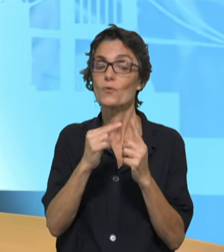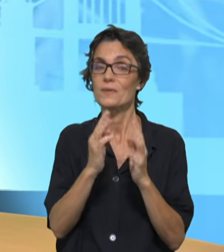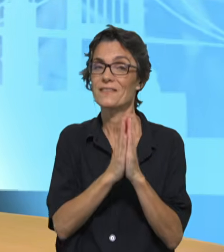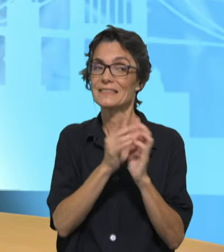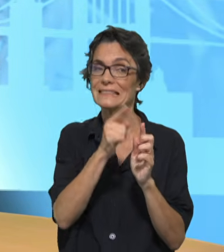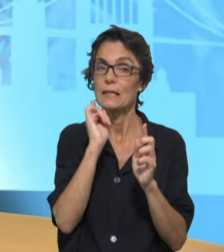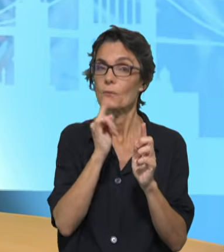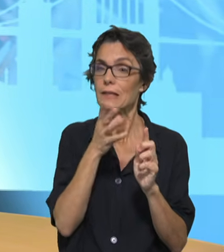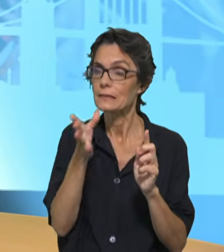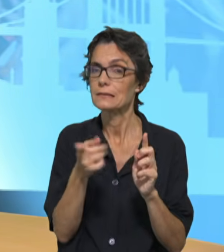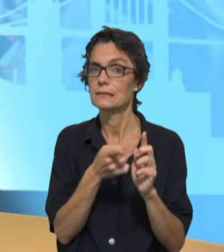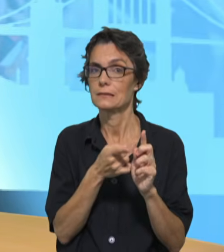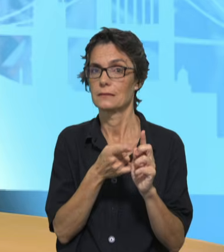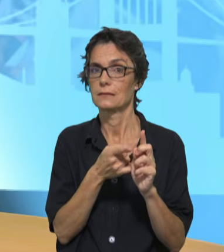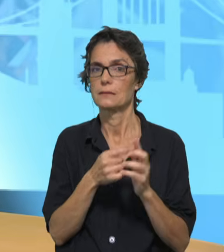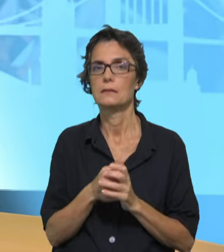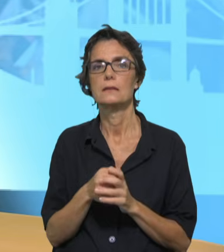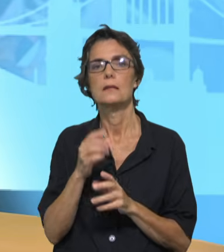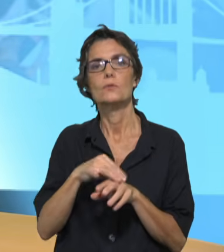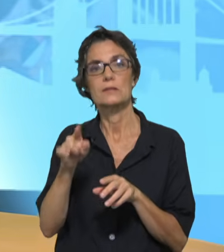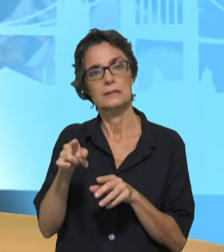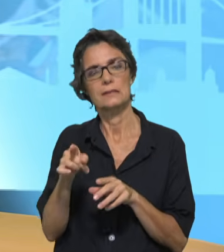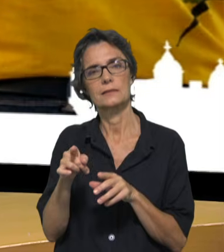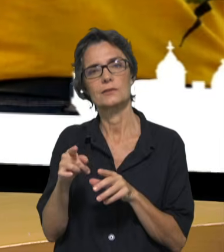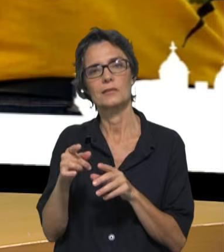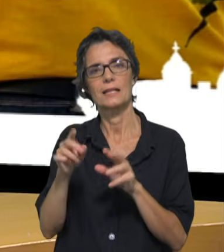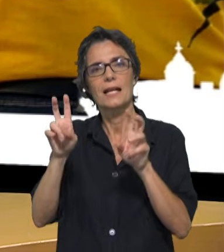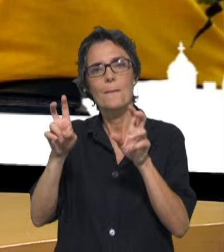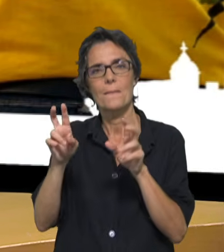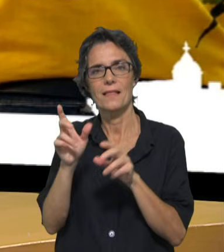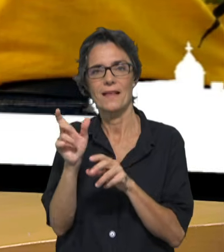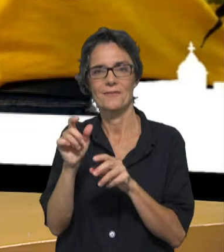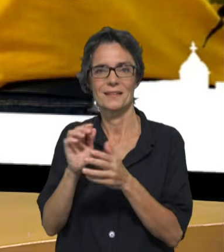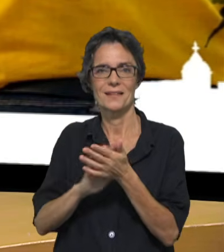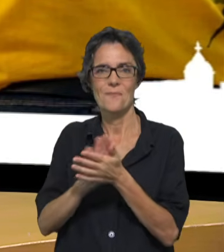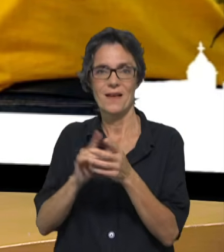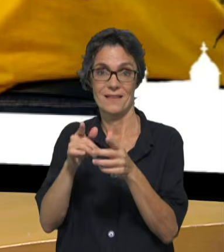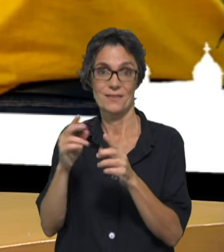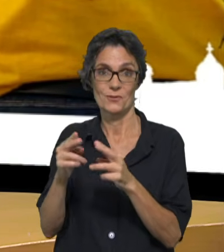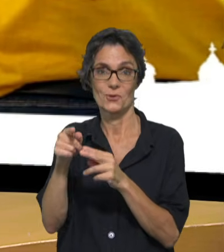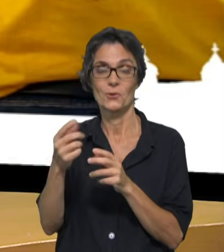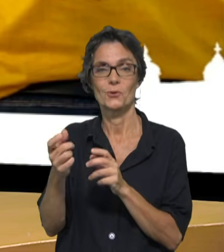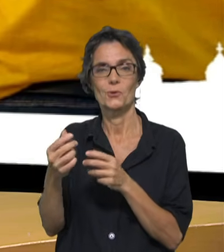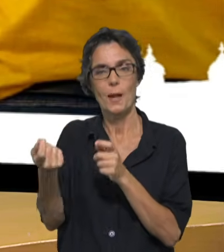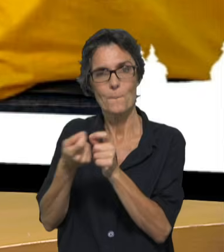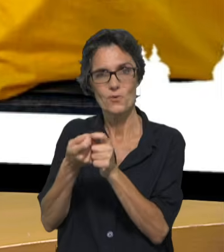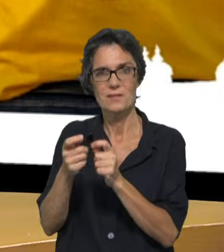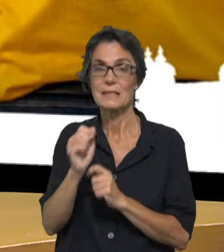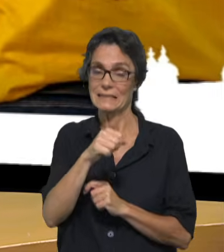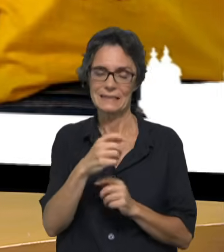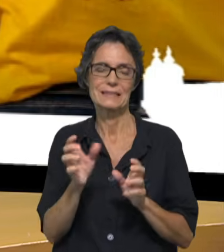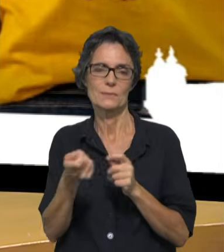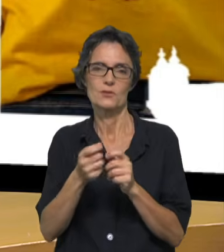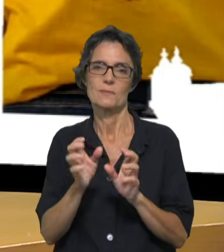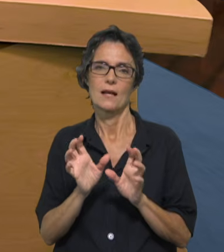Turismo, aproximar é a palavra de ordem, aproximar, sim. Seja do mundo académico, seja das comunidades. Aproximar do mundo académico, aproximar das